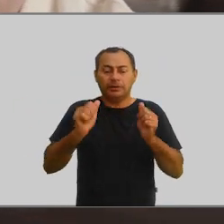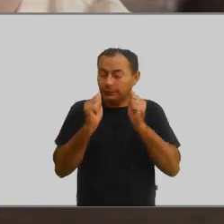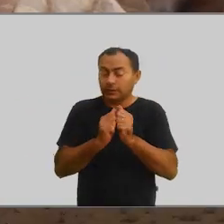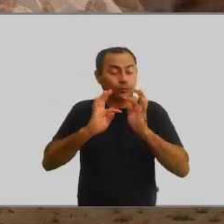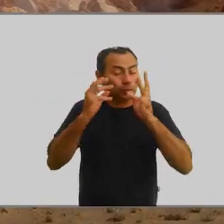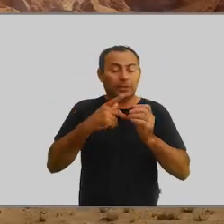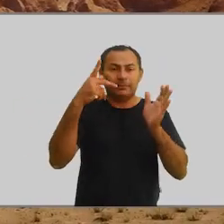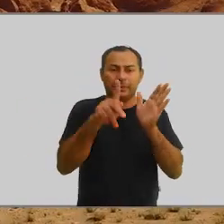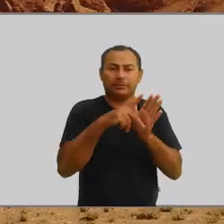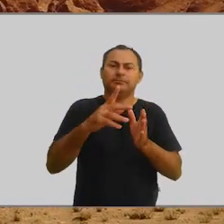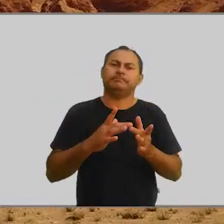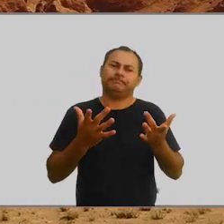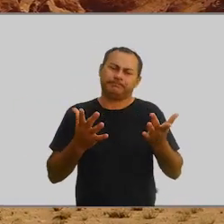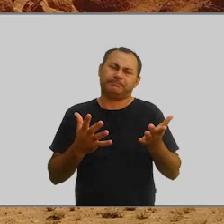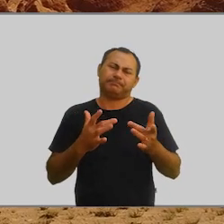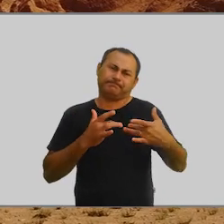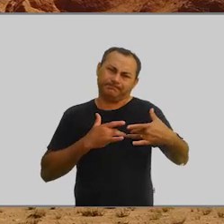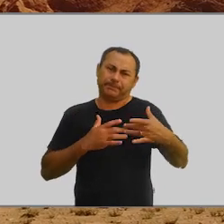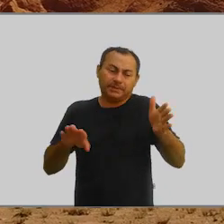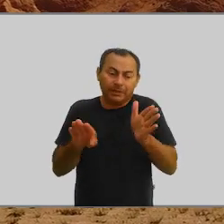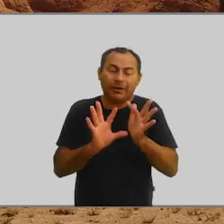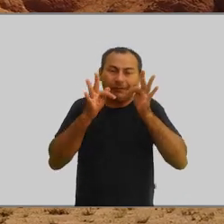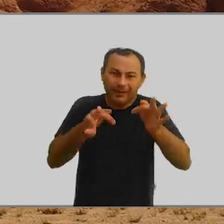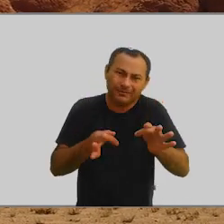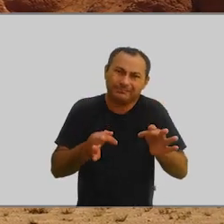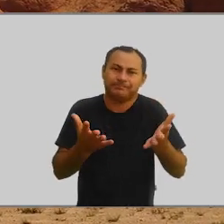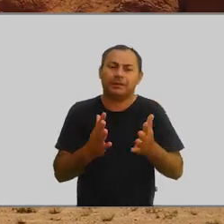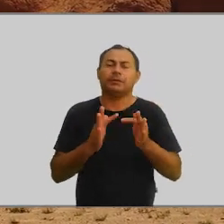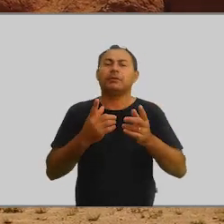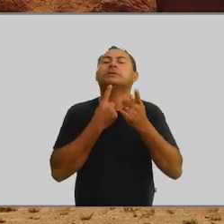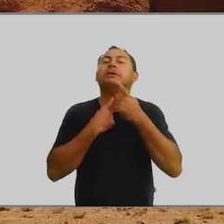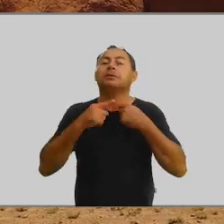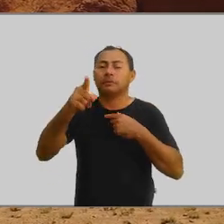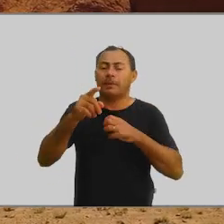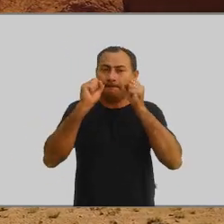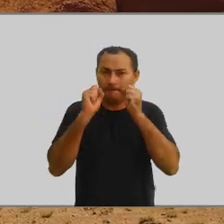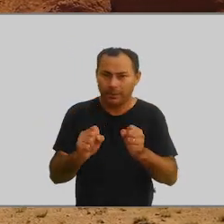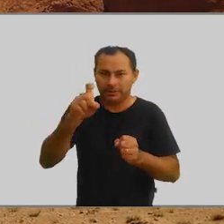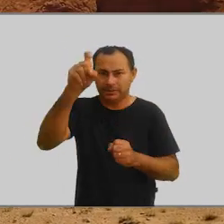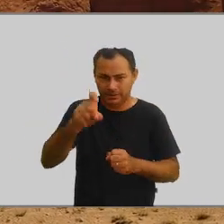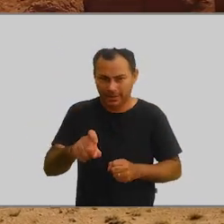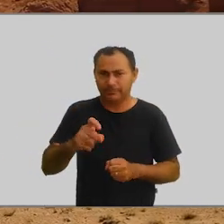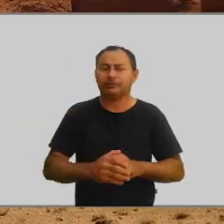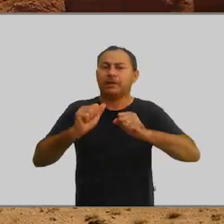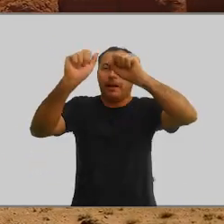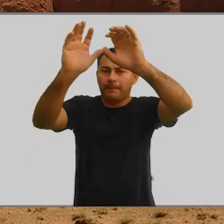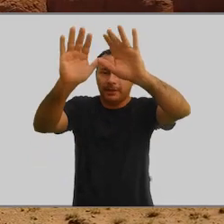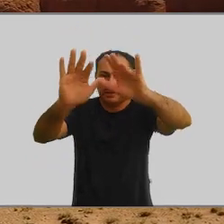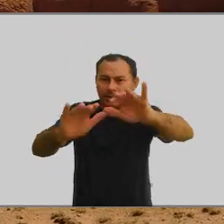ficarão com tudo. Que pena, já chegamos ao final do programa de hoje. Meu desejo é que você possa ser